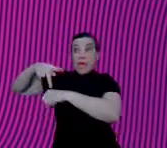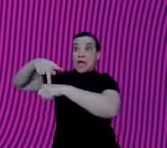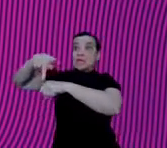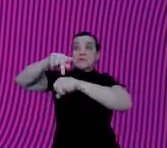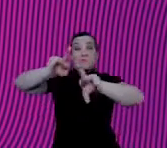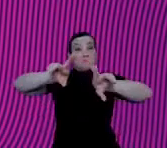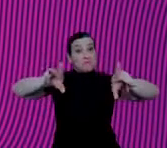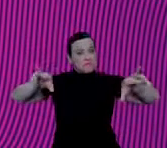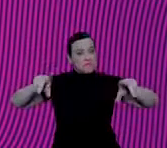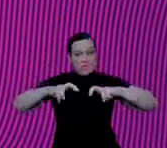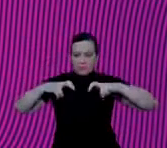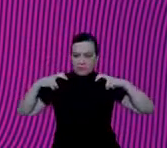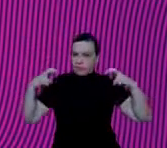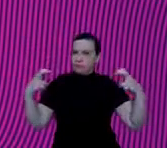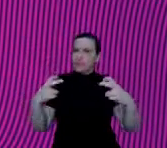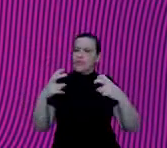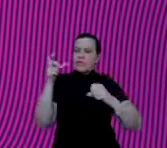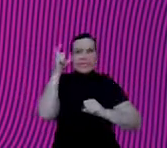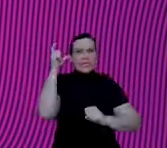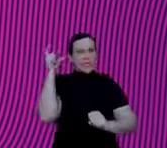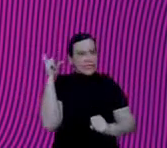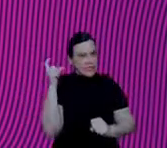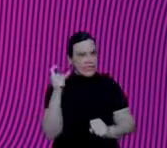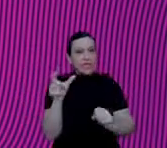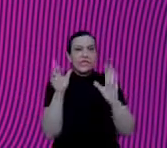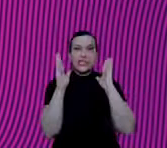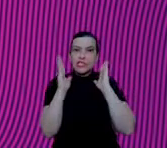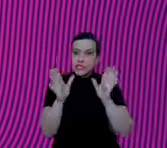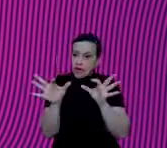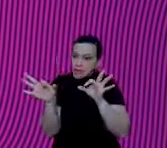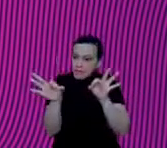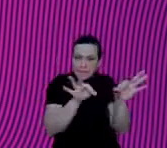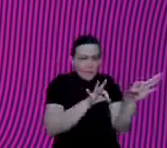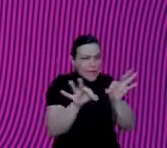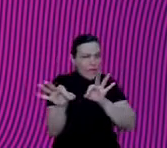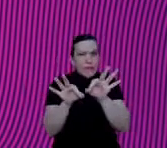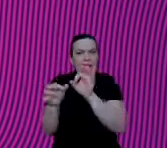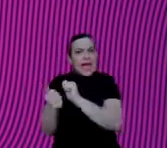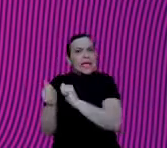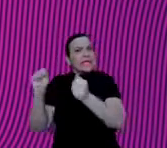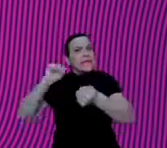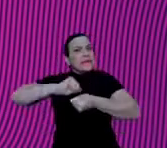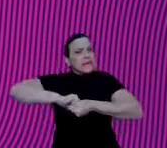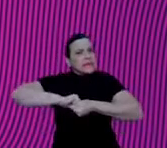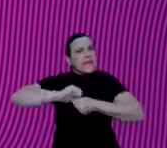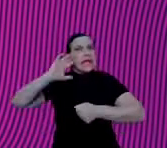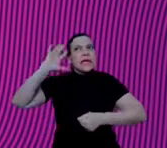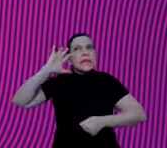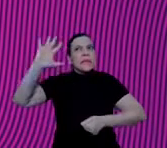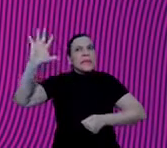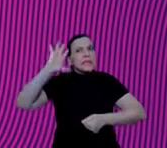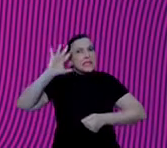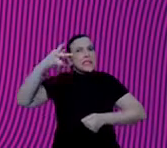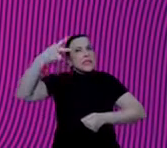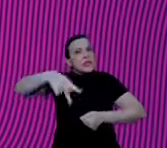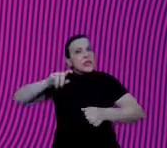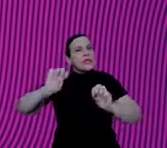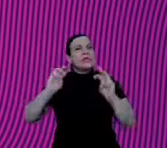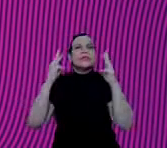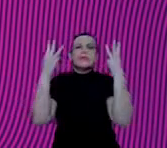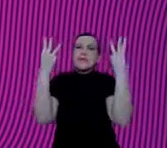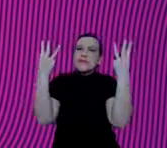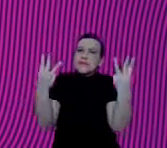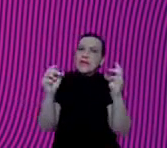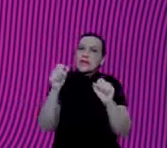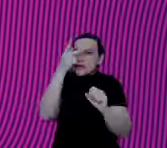extremamente interessante que foi construída, lapidada, pensando aqui nos pilares desse evento, envolvendo capital humano,